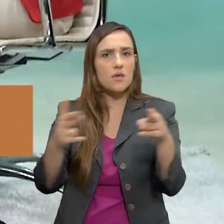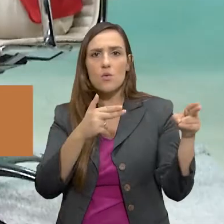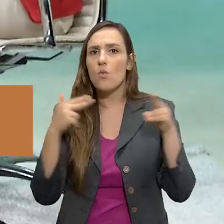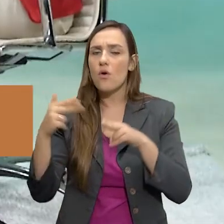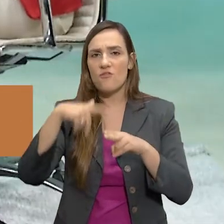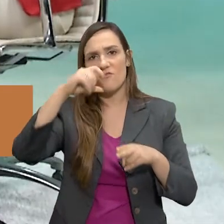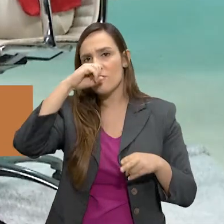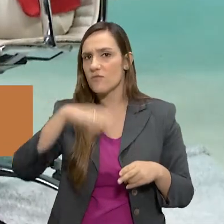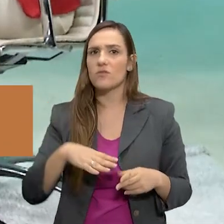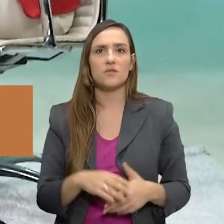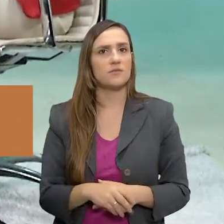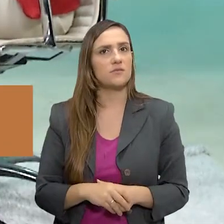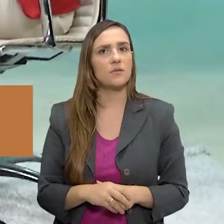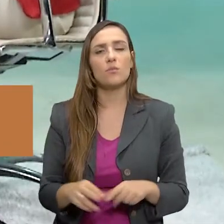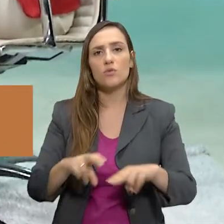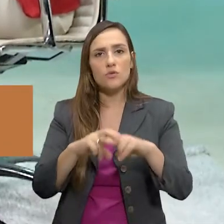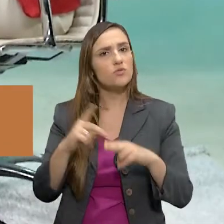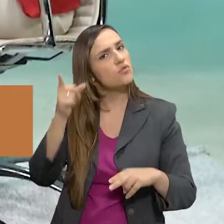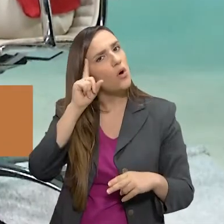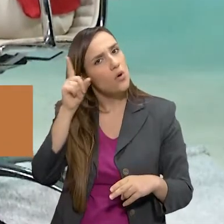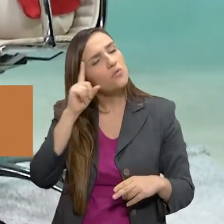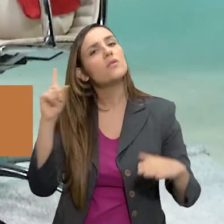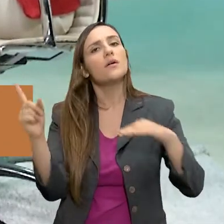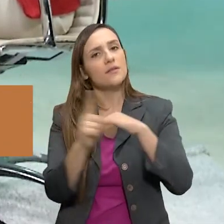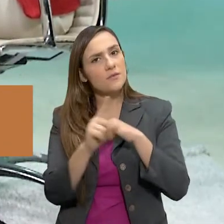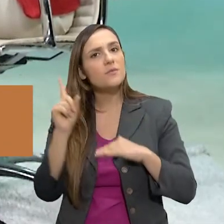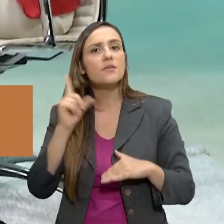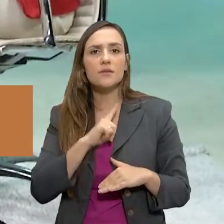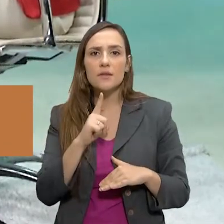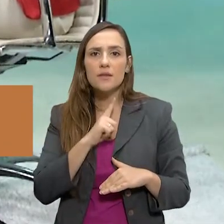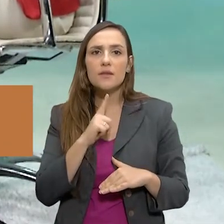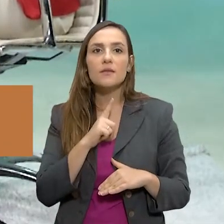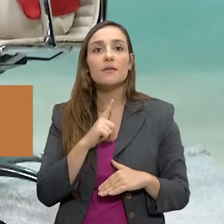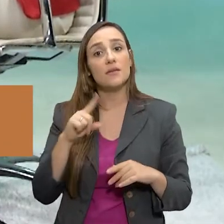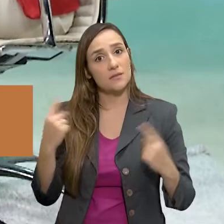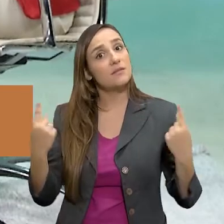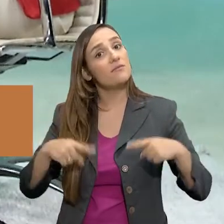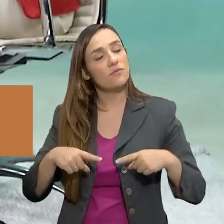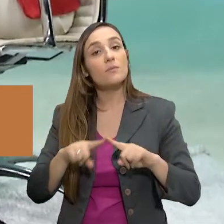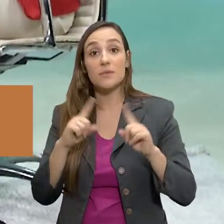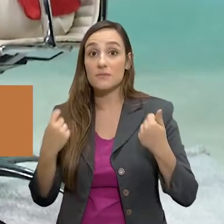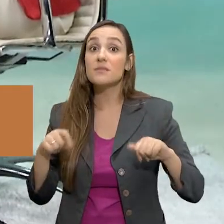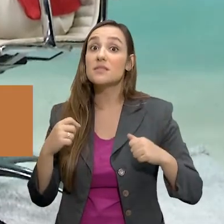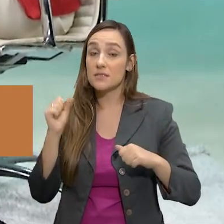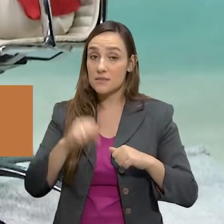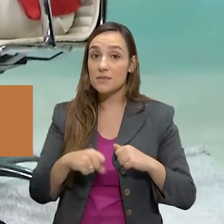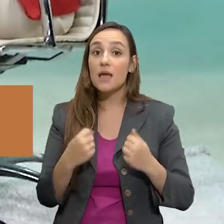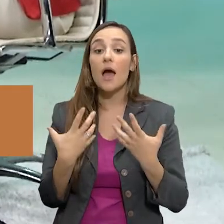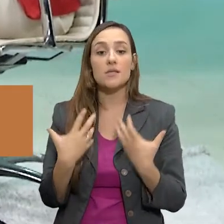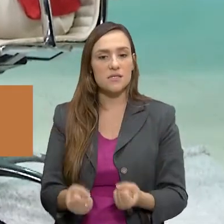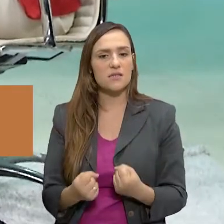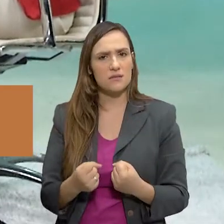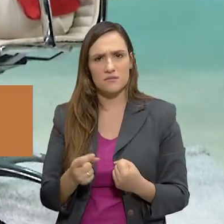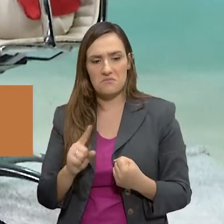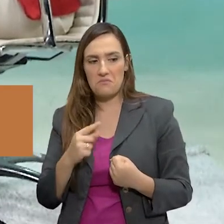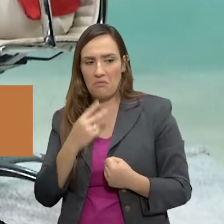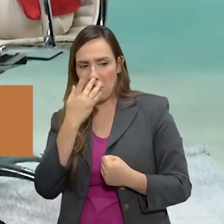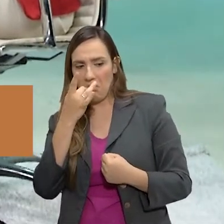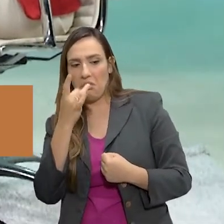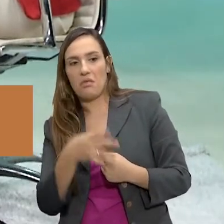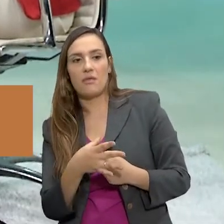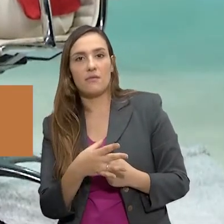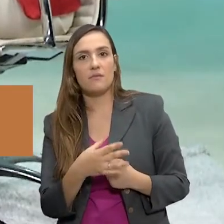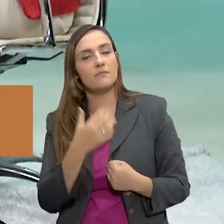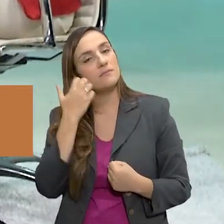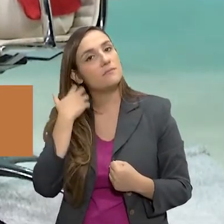considerar. Então, todas nós lá da equipe, todo dia a gente lida com isso, e é bem desafiador, mas é assim que tem que ser. A gente precisa acolher sem julgar